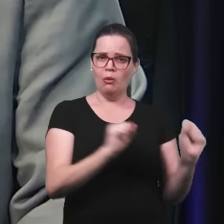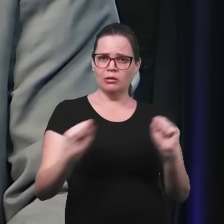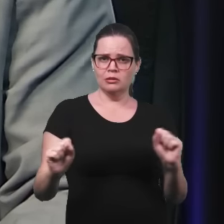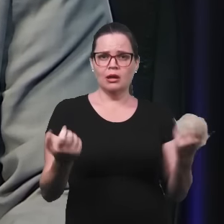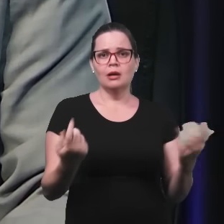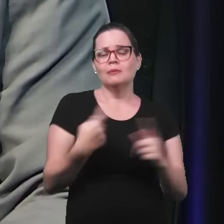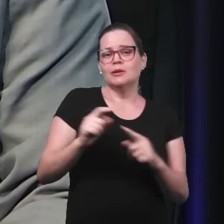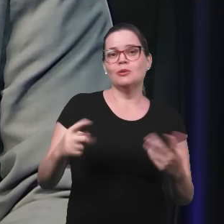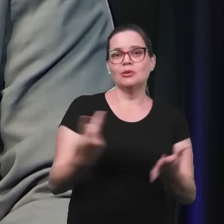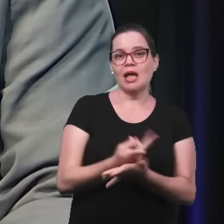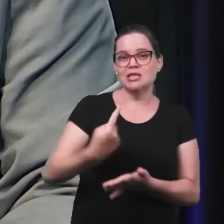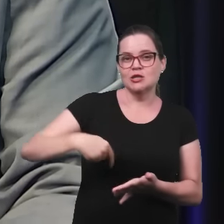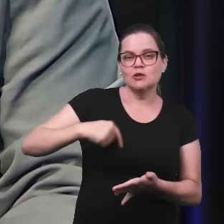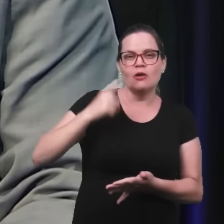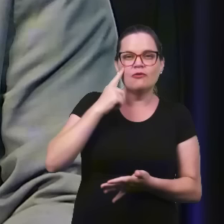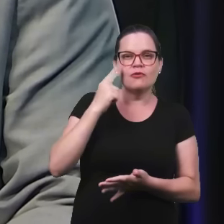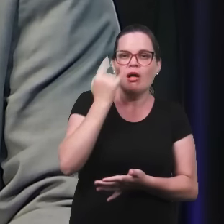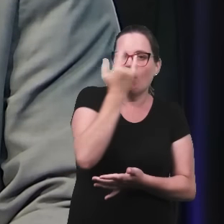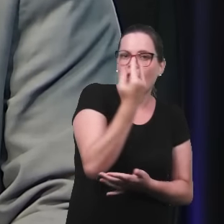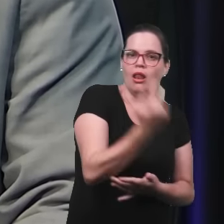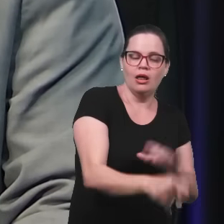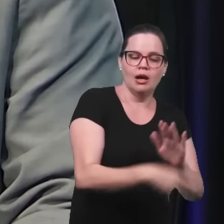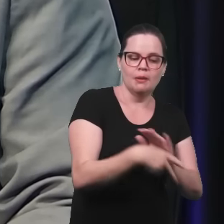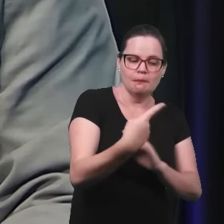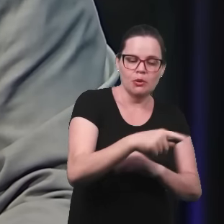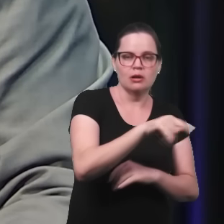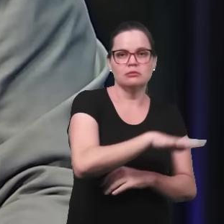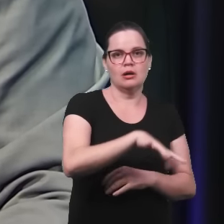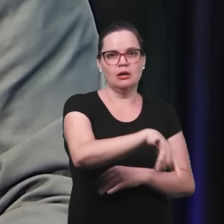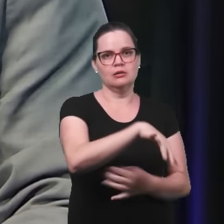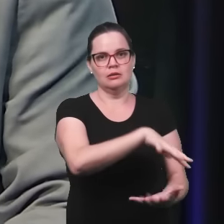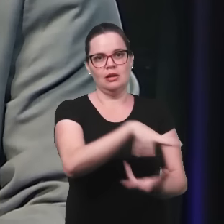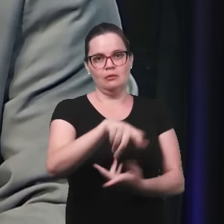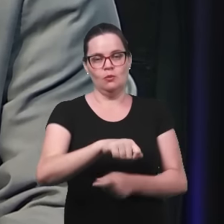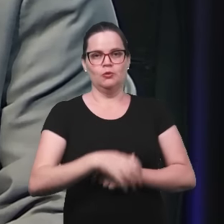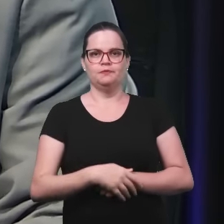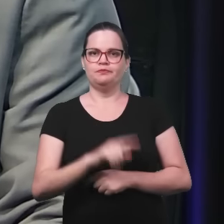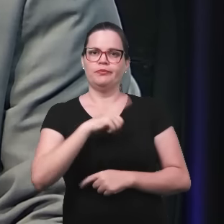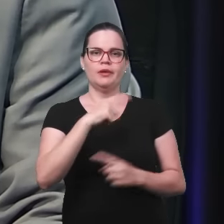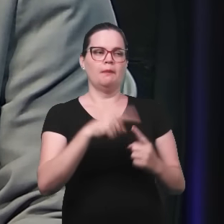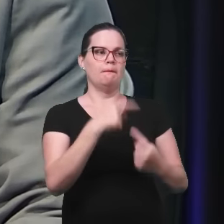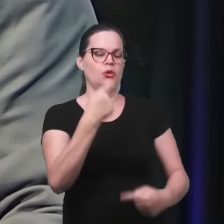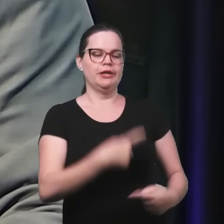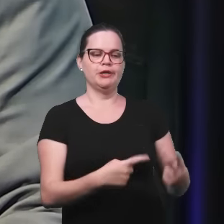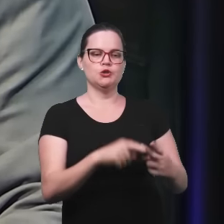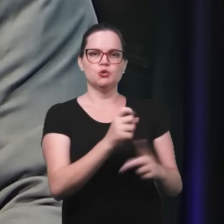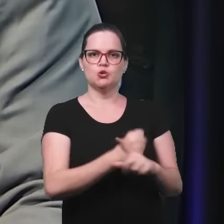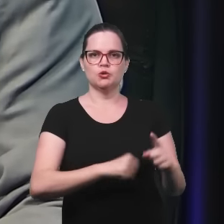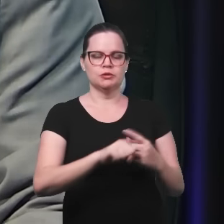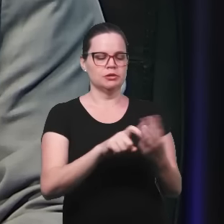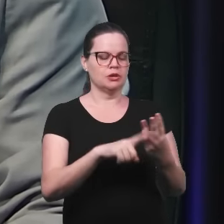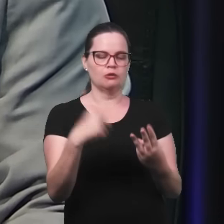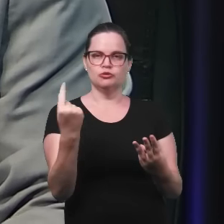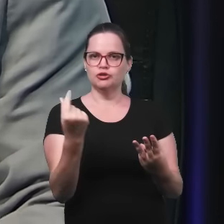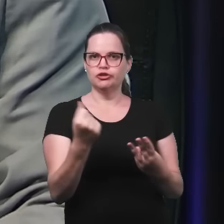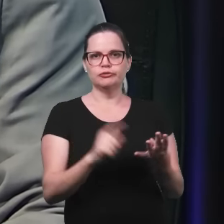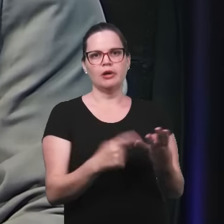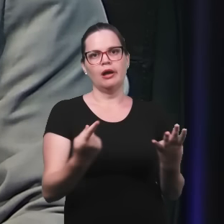homem cada vez mais a essa terra. Então, é o poder político, poder social, poder econômico,